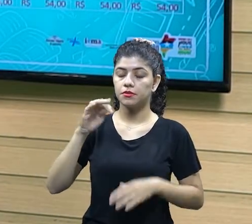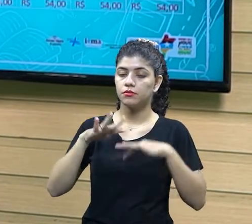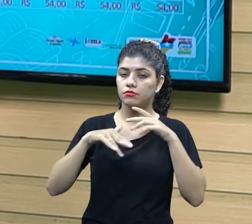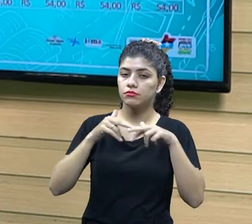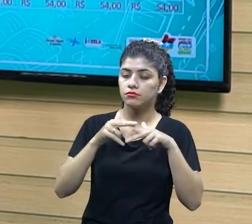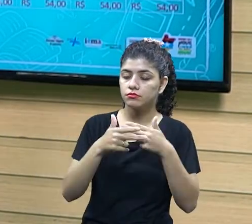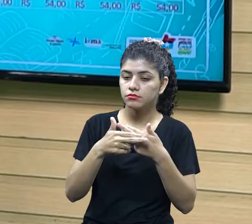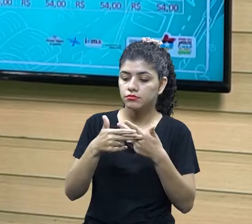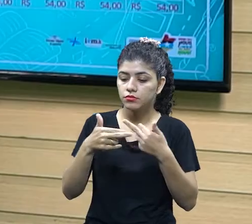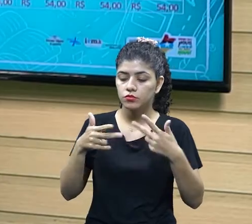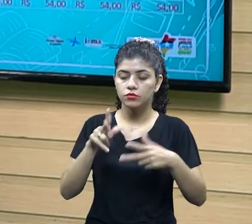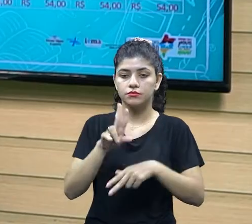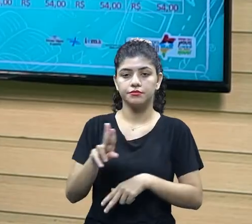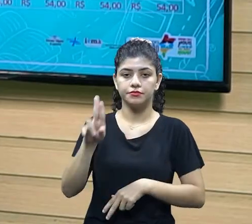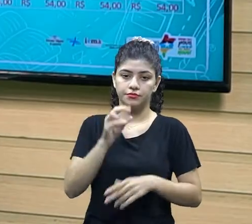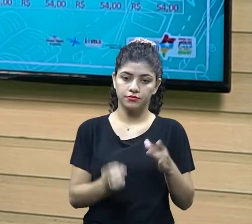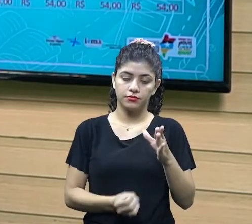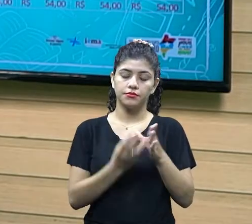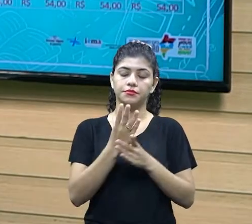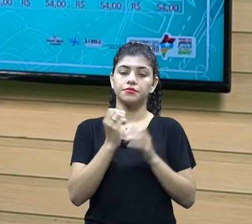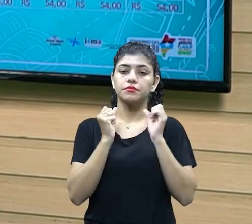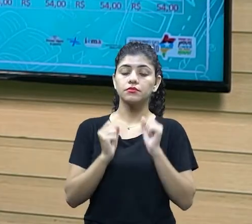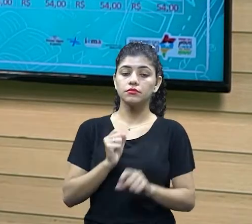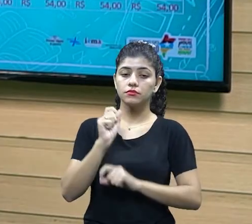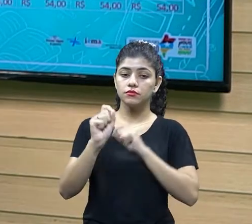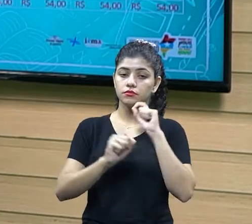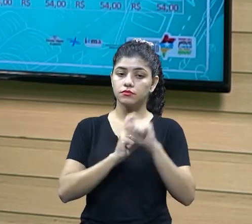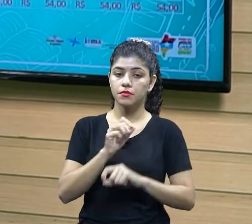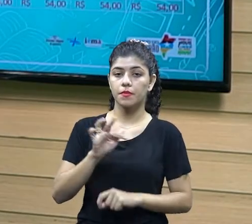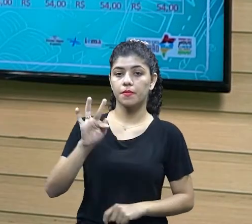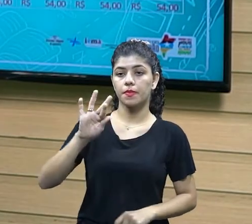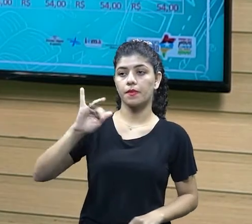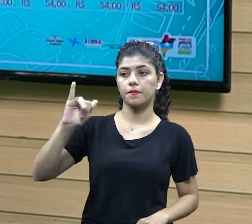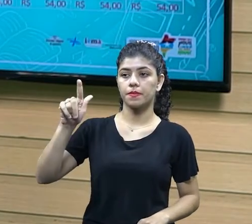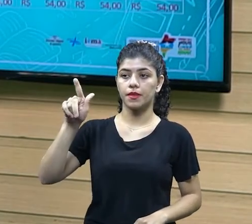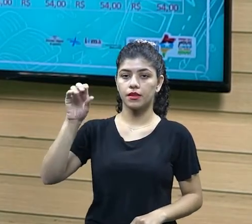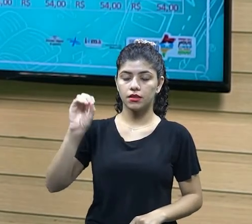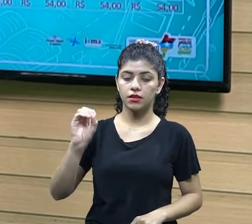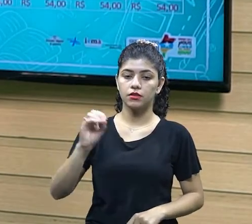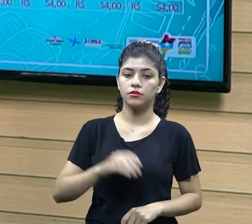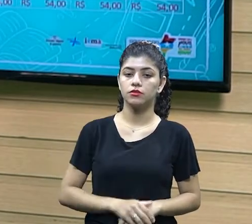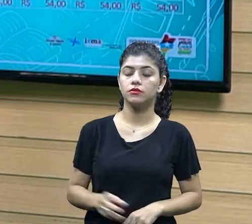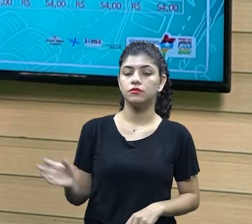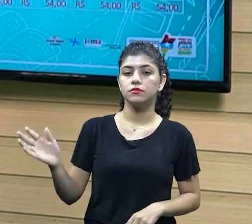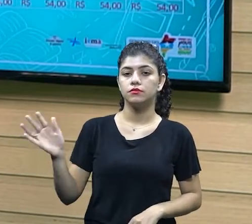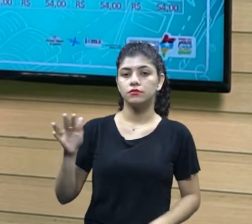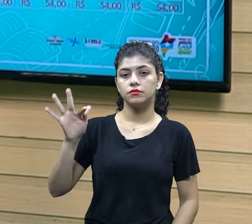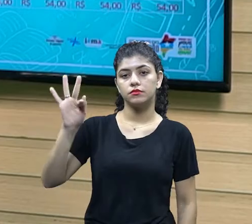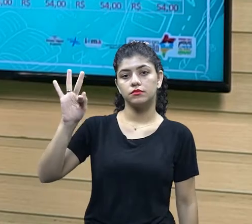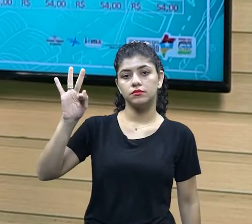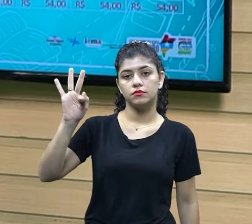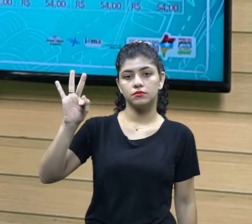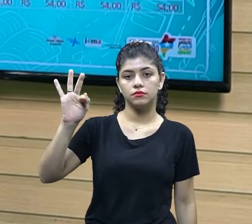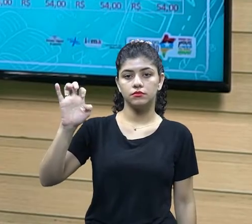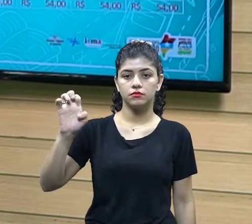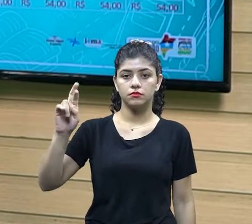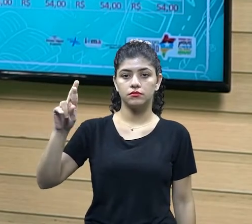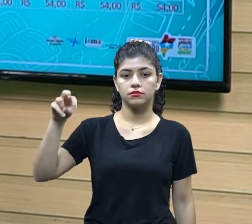tortas. Então, de matéria-prima podemos citar trigo, fermento,